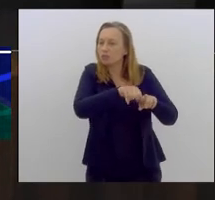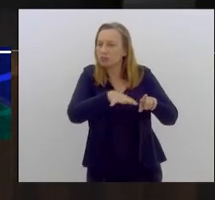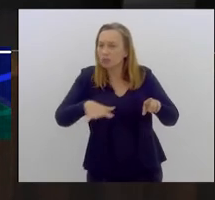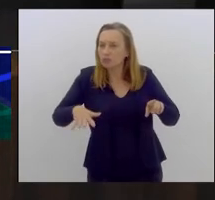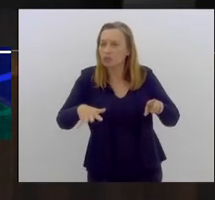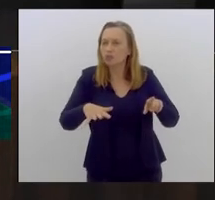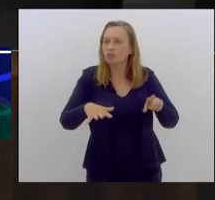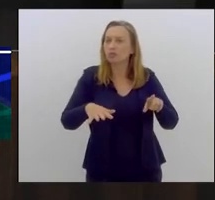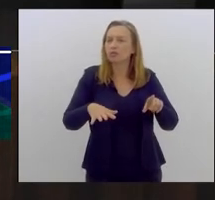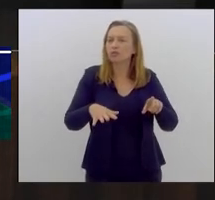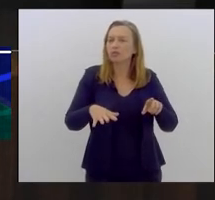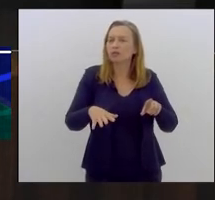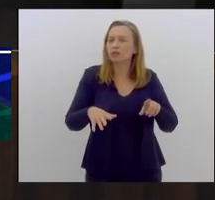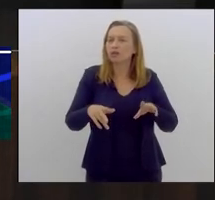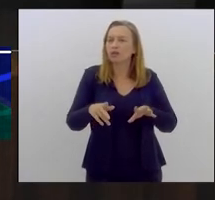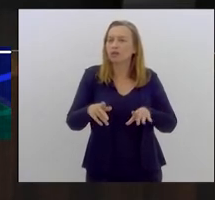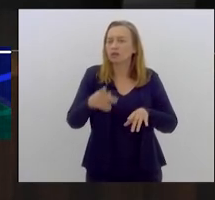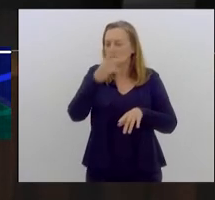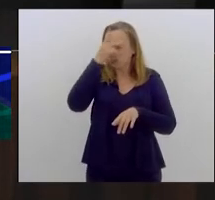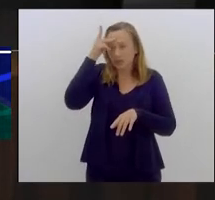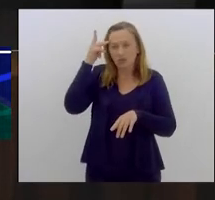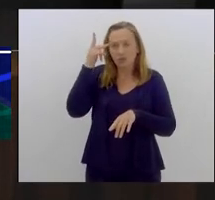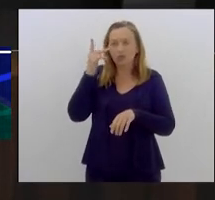medicamente assistida aos pacientes em idade